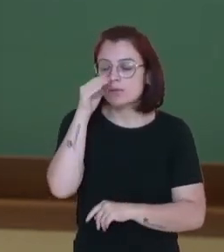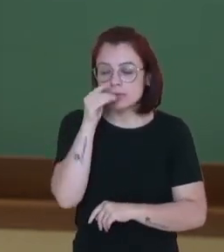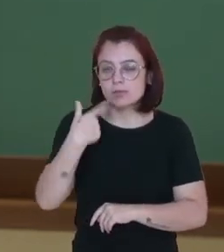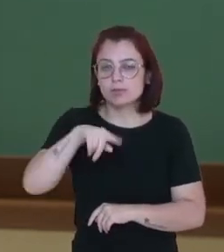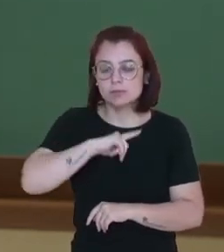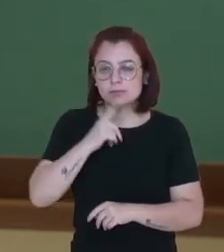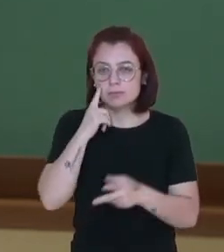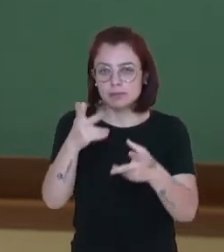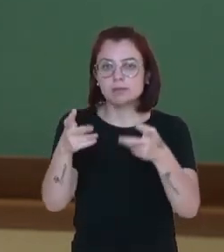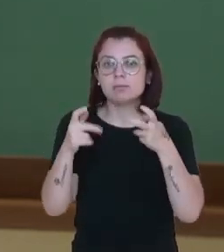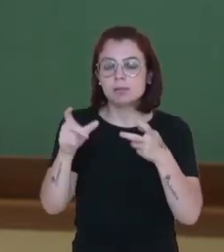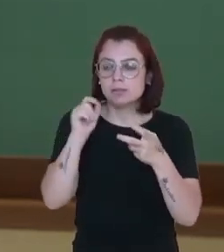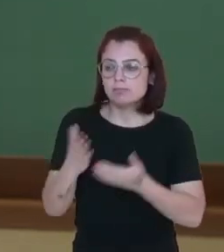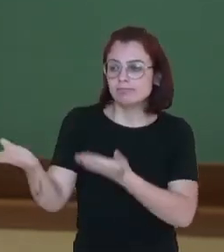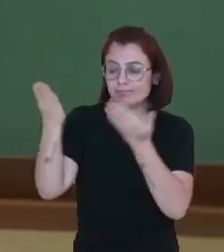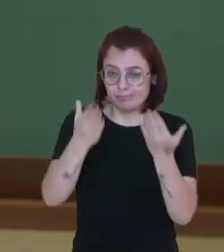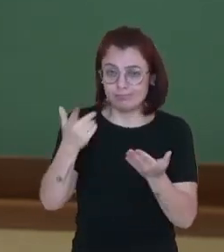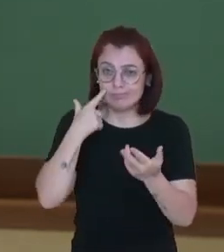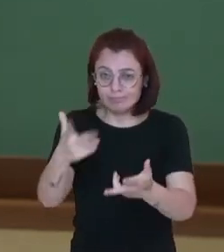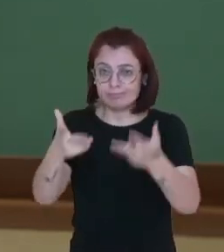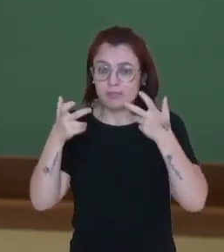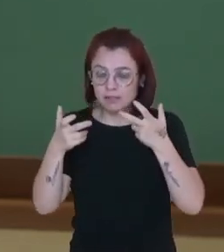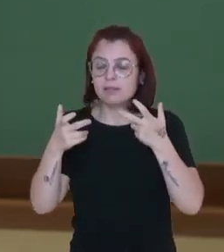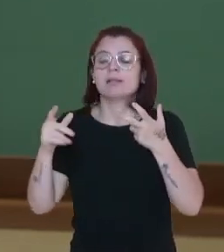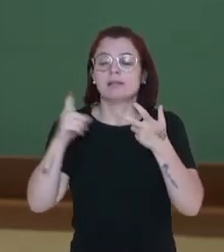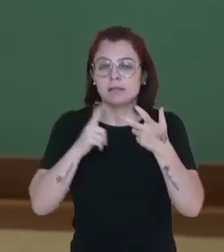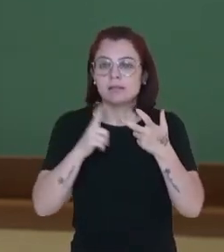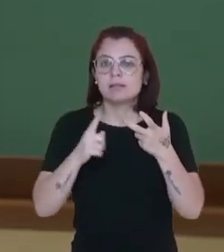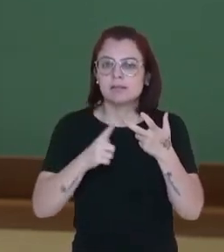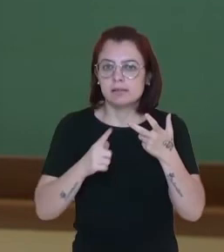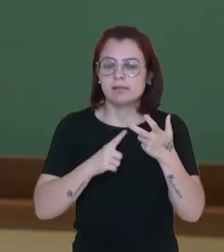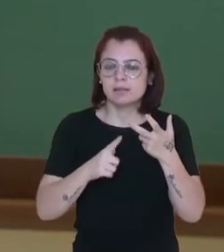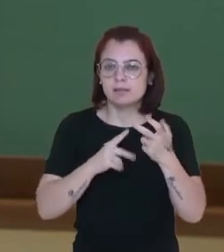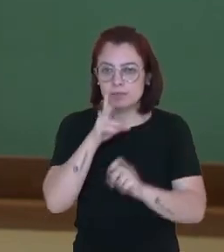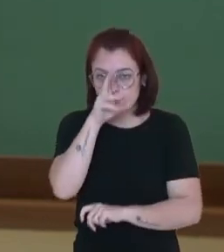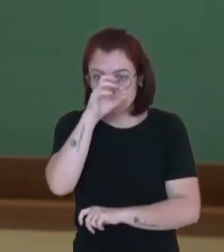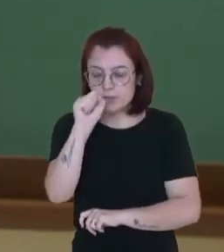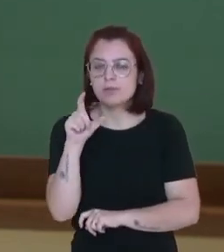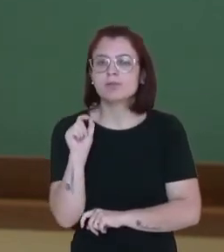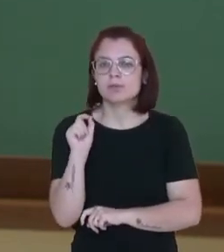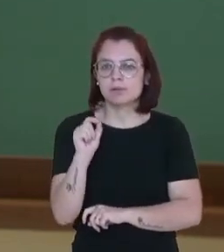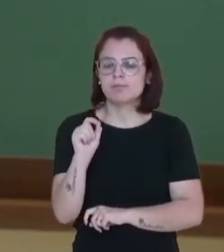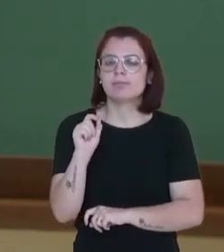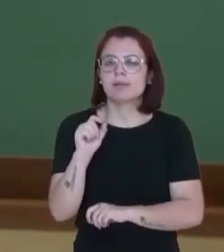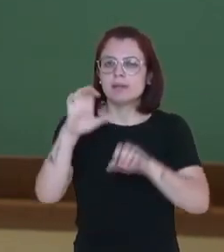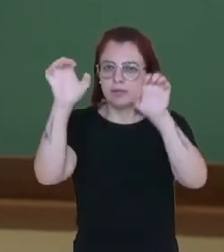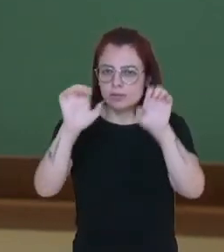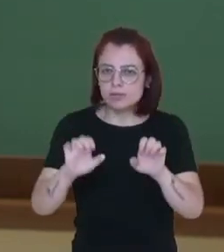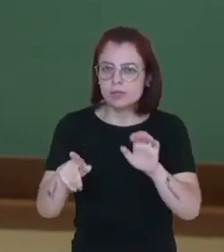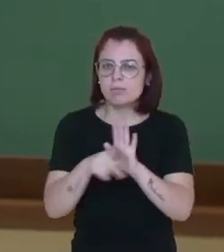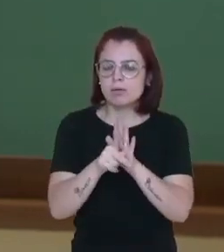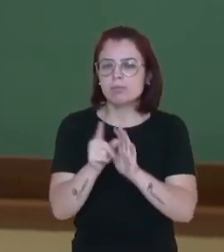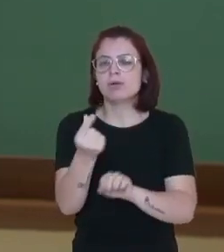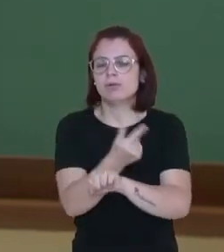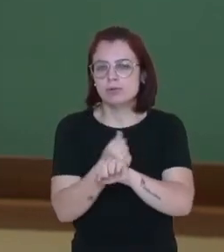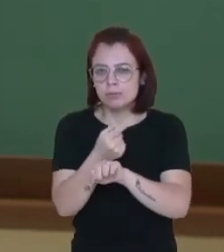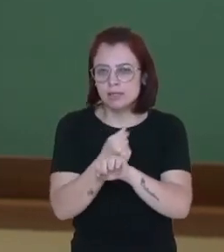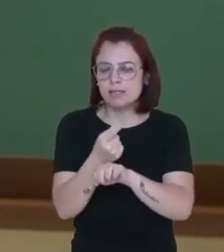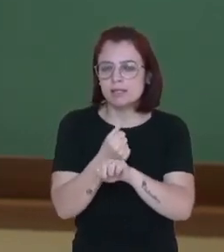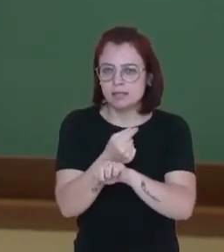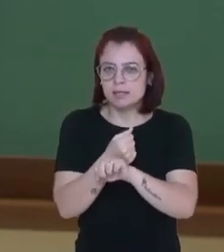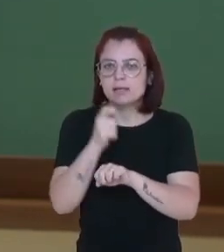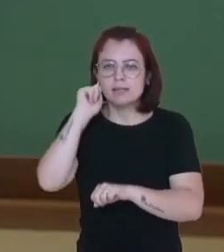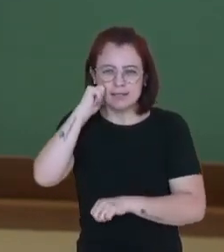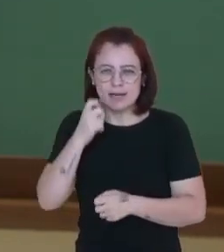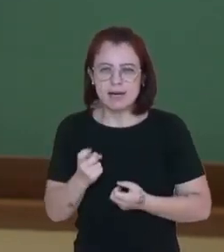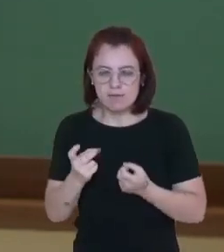destacarmos que dentro dessa perspectiva, eles observaram um viés muito forte, que é a estrutura da sua economia em cima do carvão e do gás